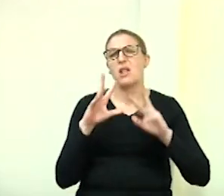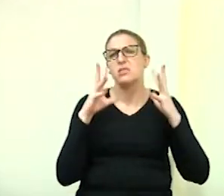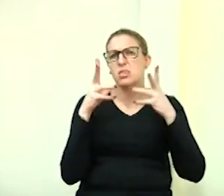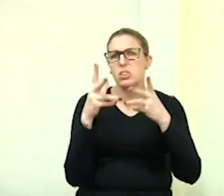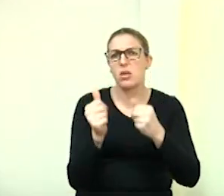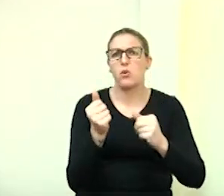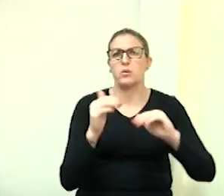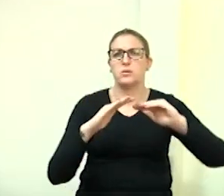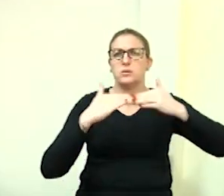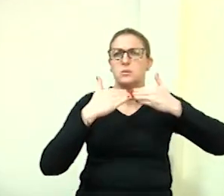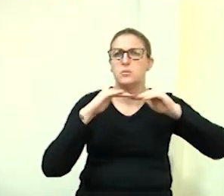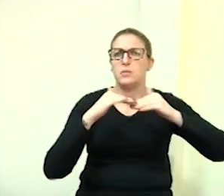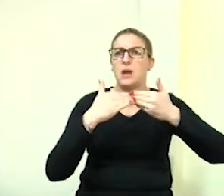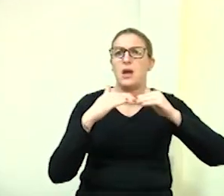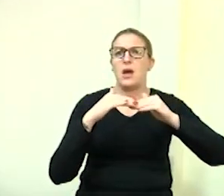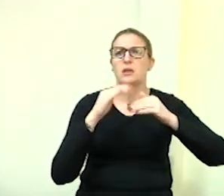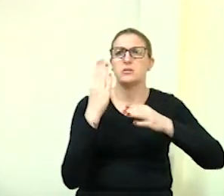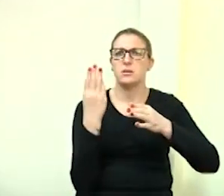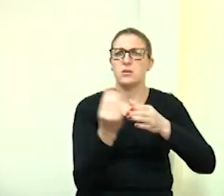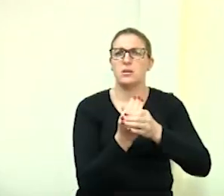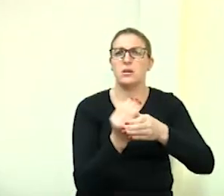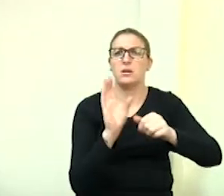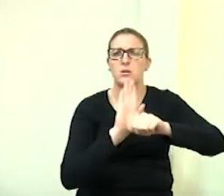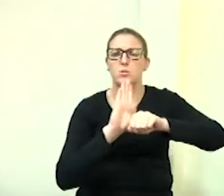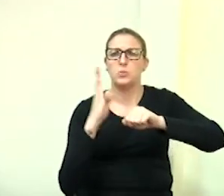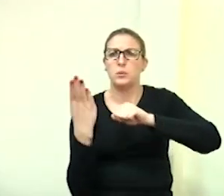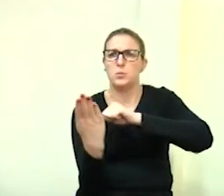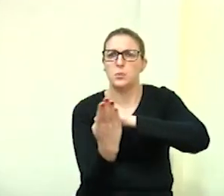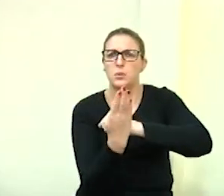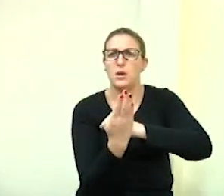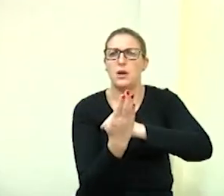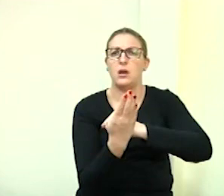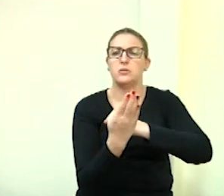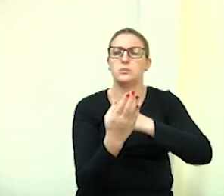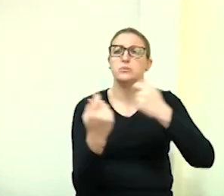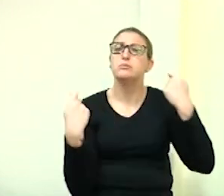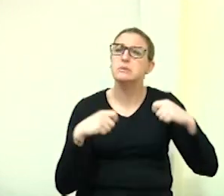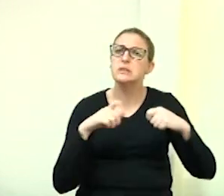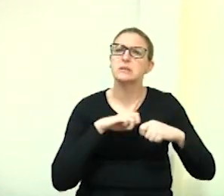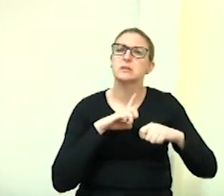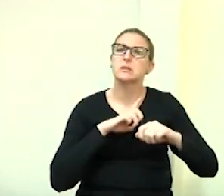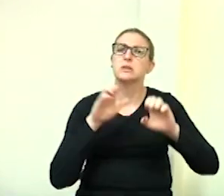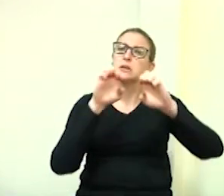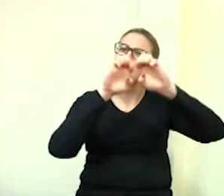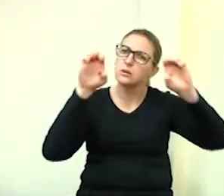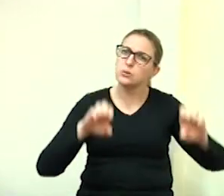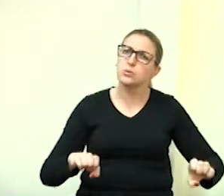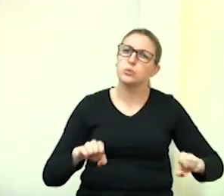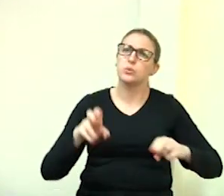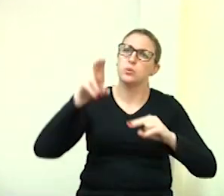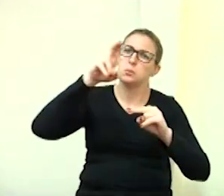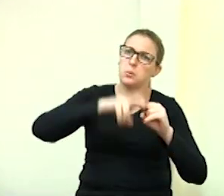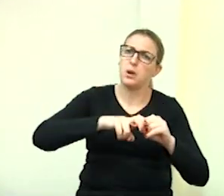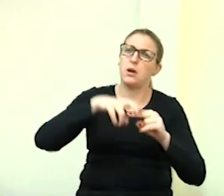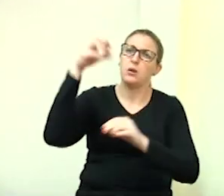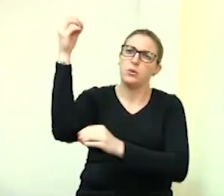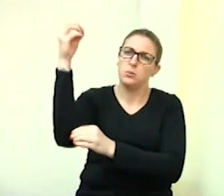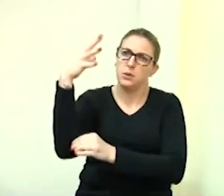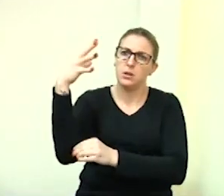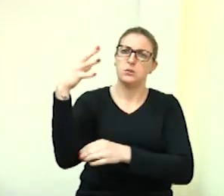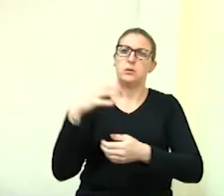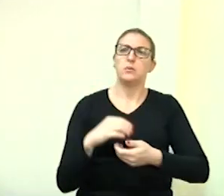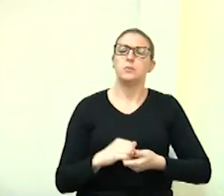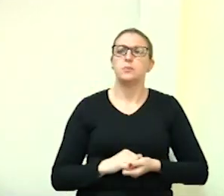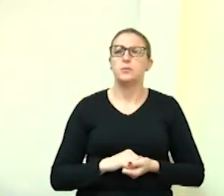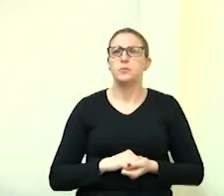de bairros que se tem ao mínimo essa estrutura bancos e iluminação e